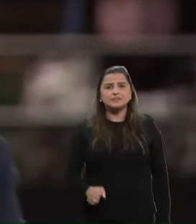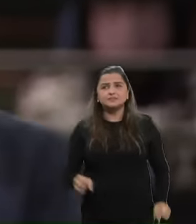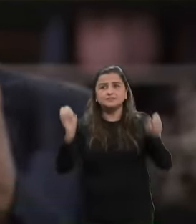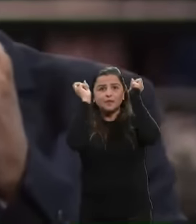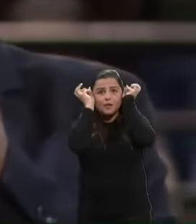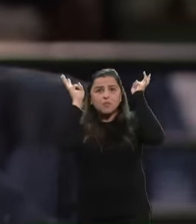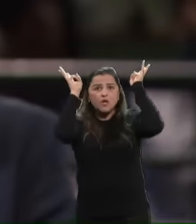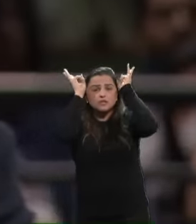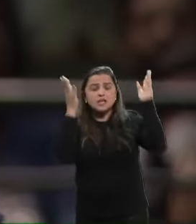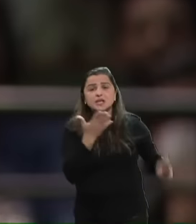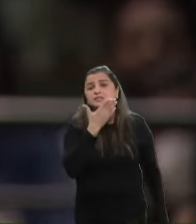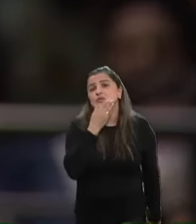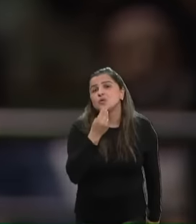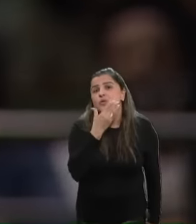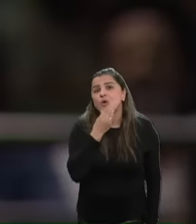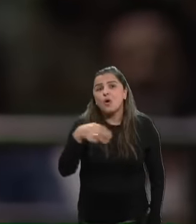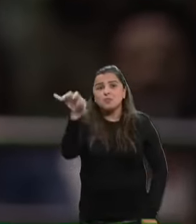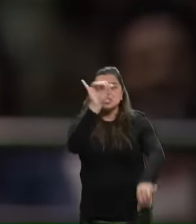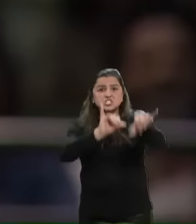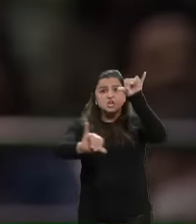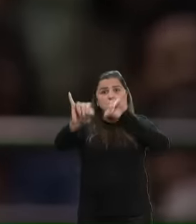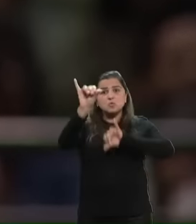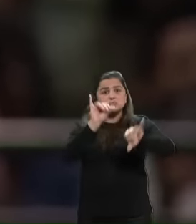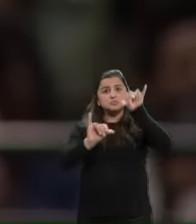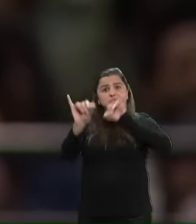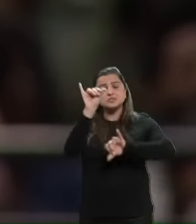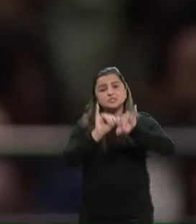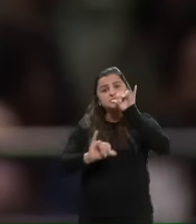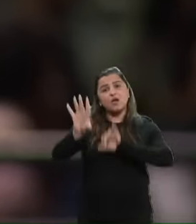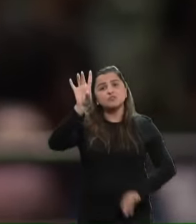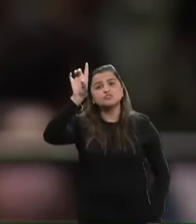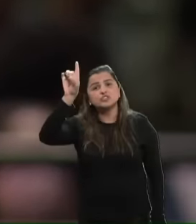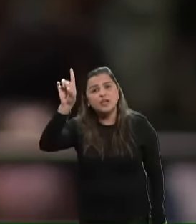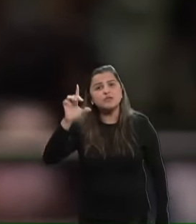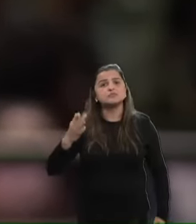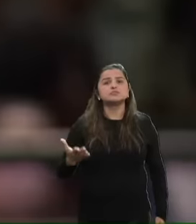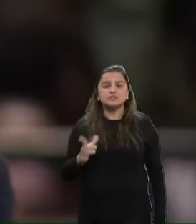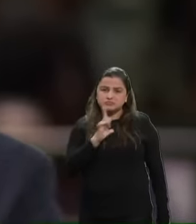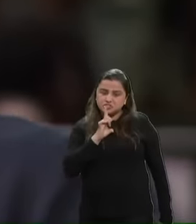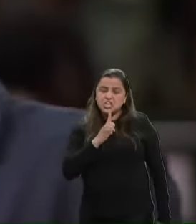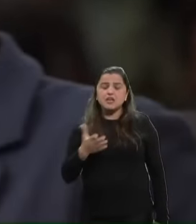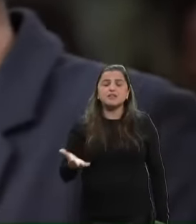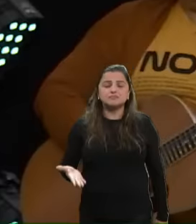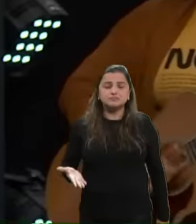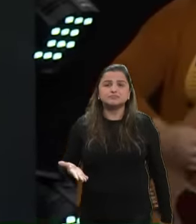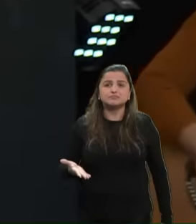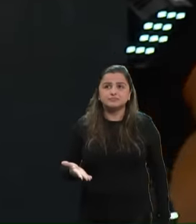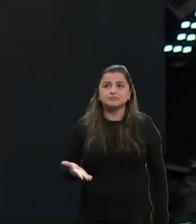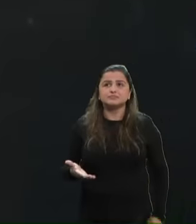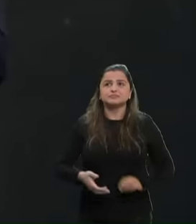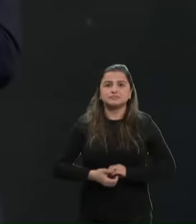o homem que a unção na presença de Deus estava na vida dele.